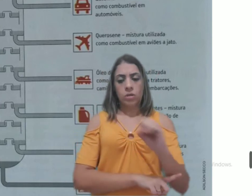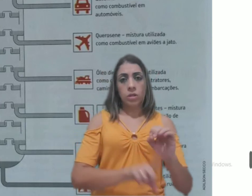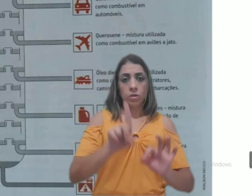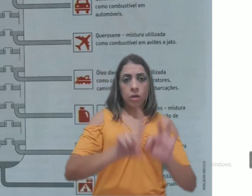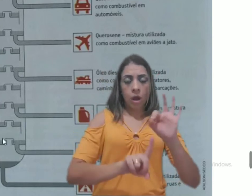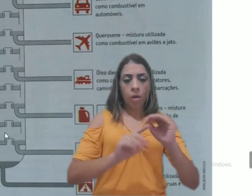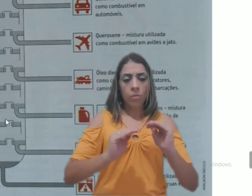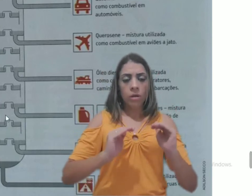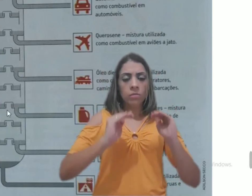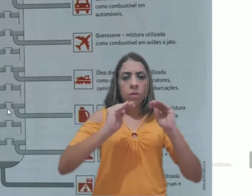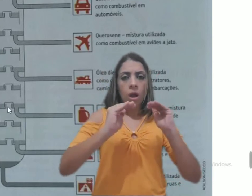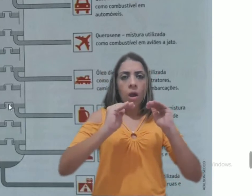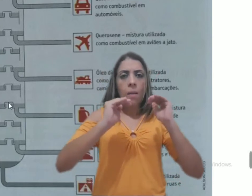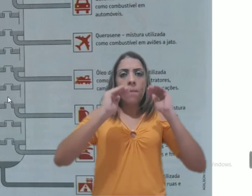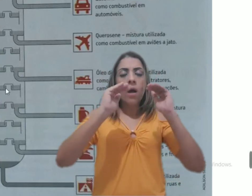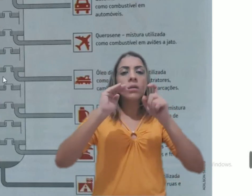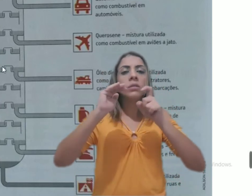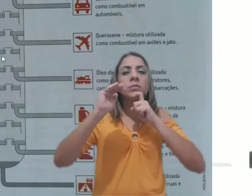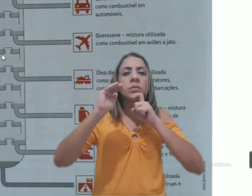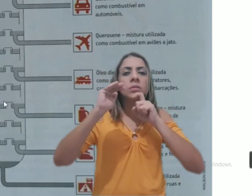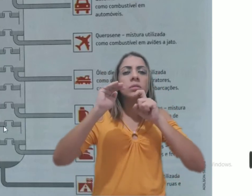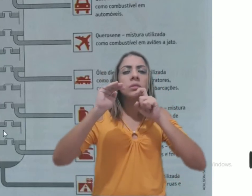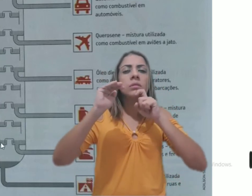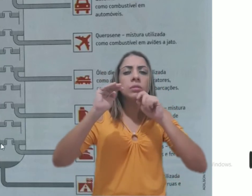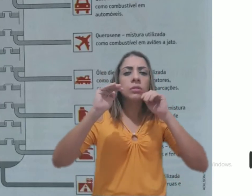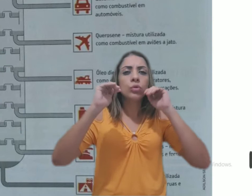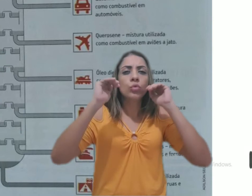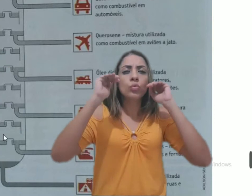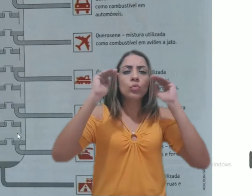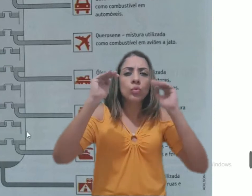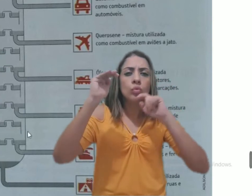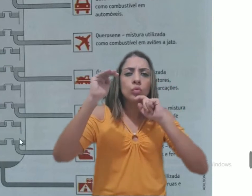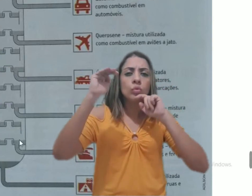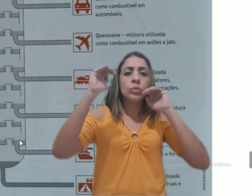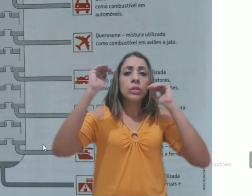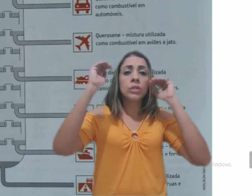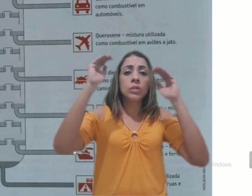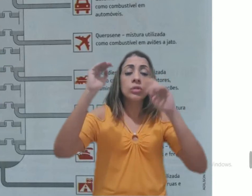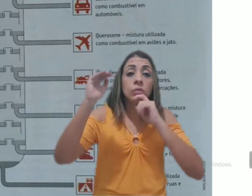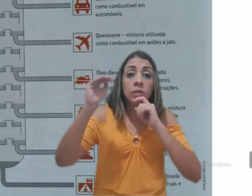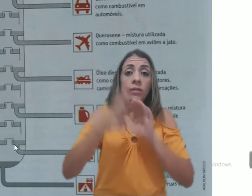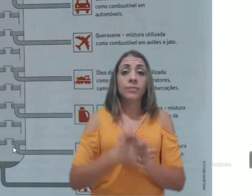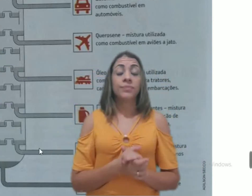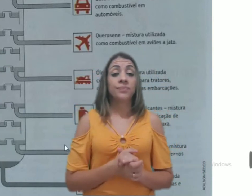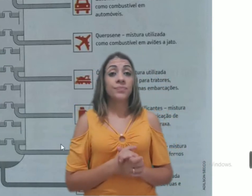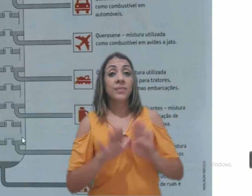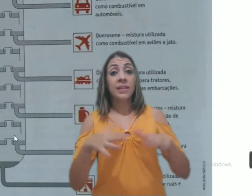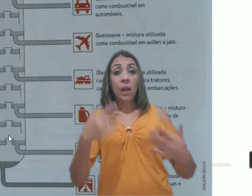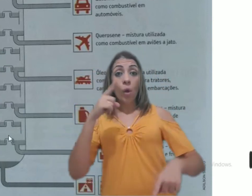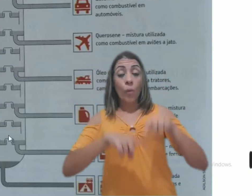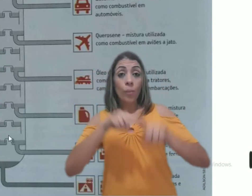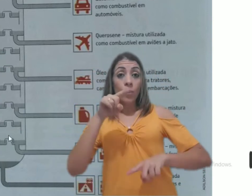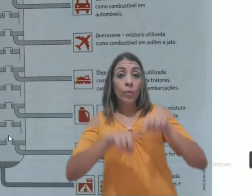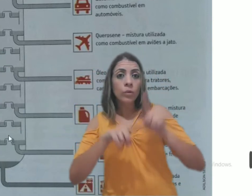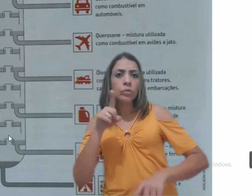aqui em 400 graus, e à medida que vai subindo, ele vai se resfriando. E em cada ponto, né, o produto que vai sendo